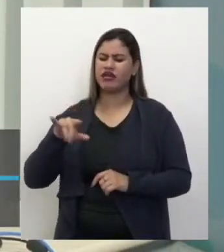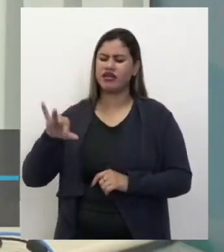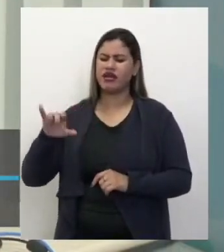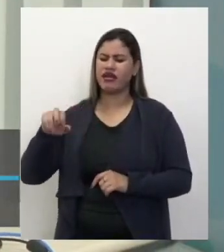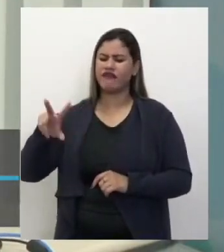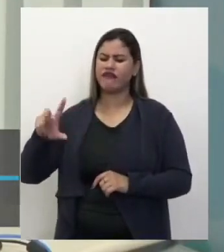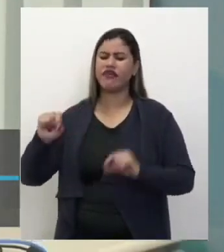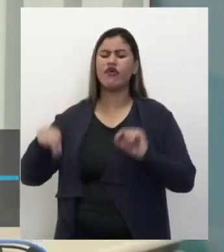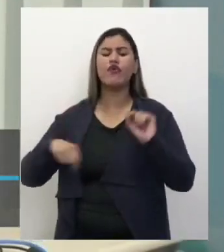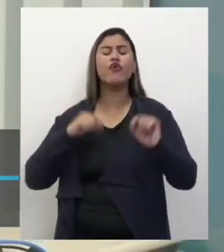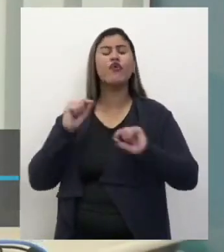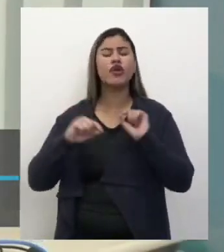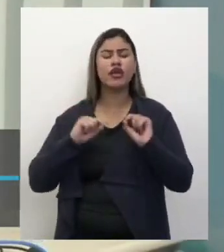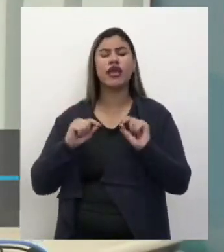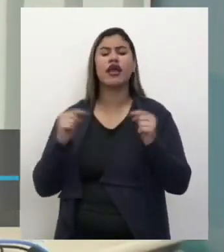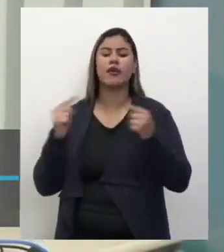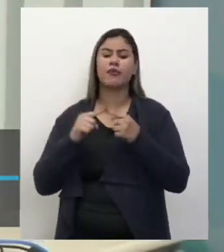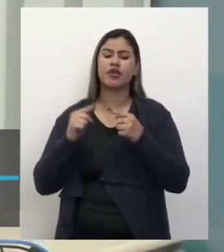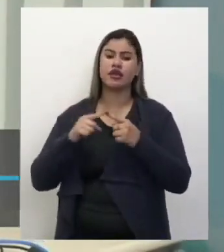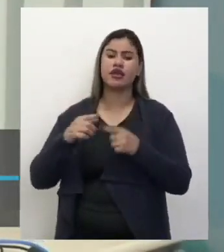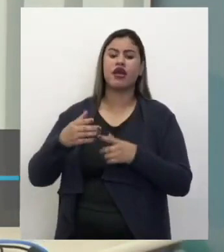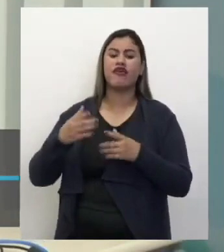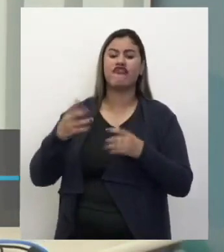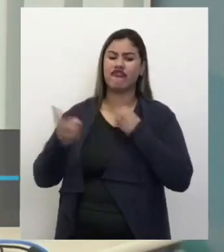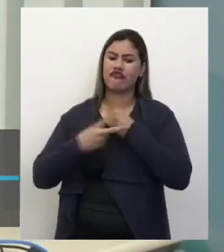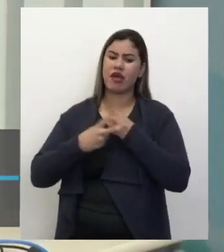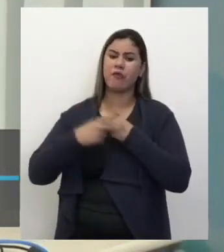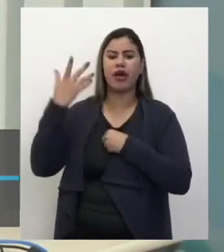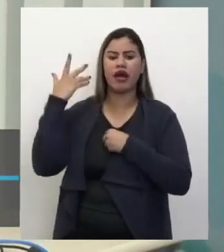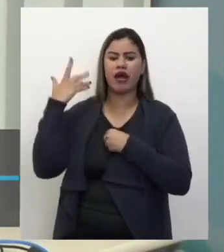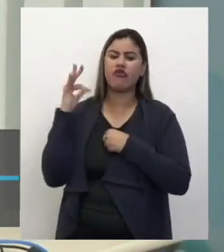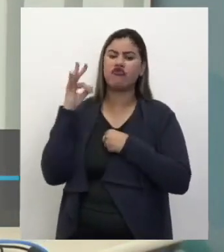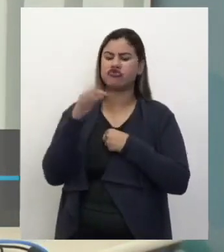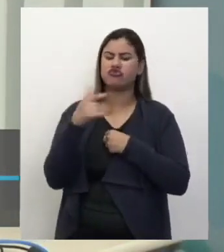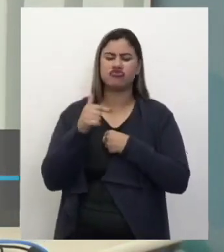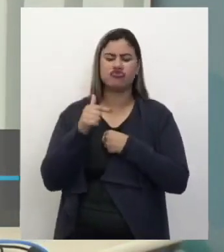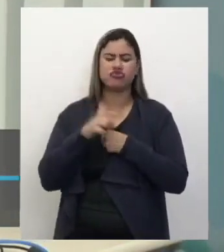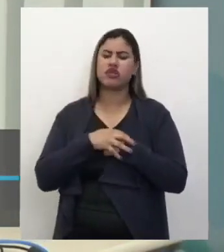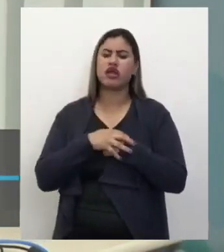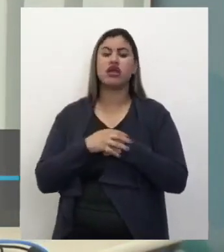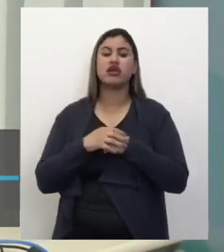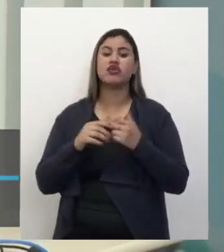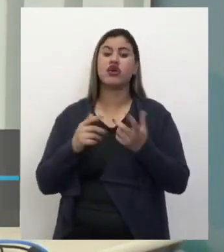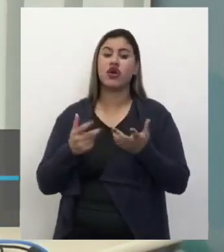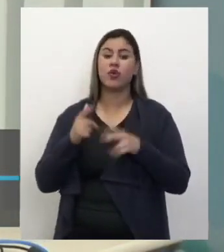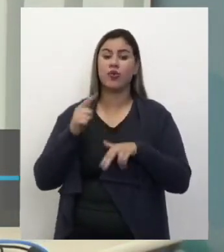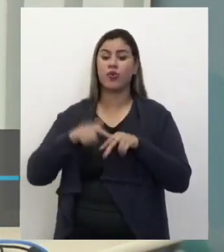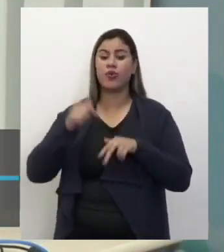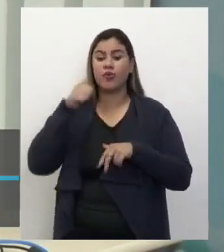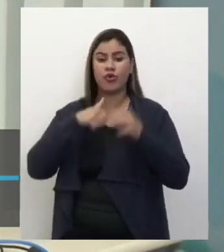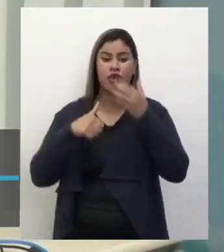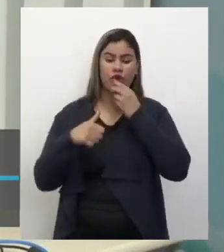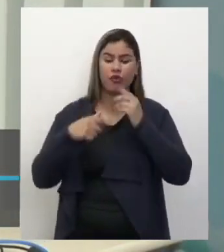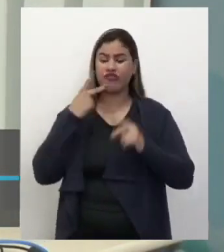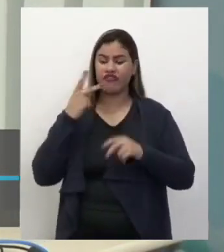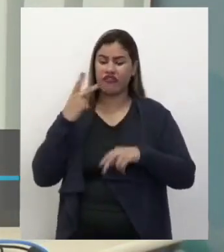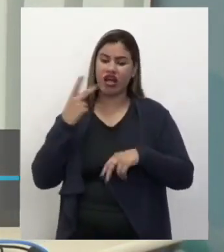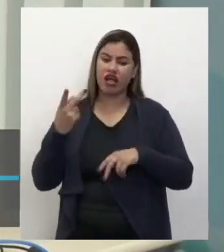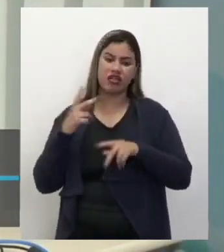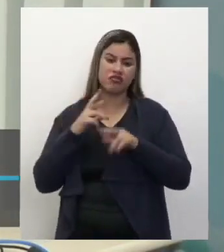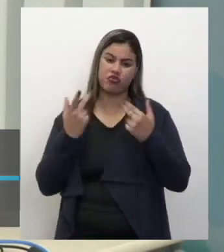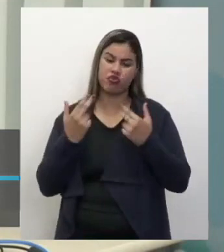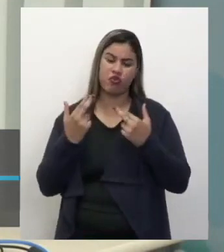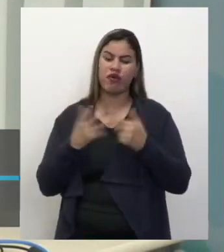Então, ela não vai para o presente, passado e futuro, ela não muda conforme o gênero, então fica sempre daquela maneira. Isso é uma